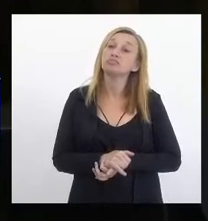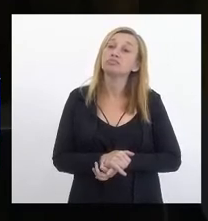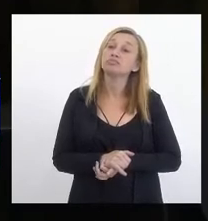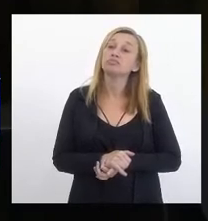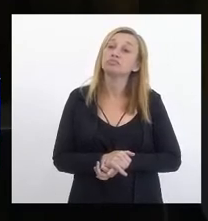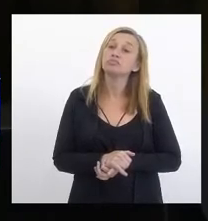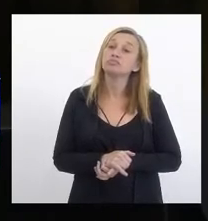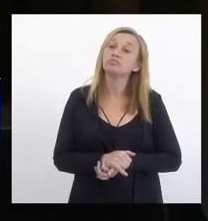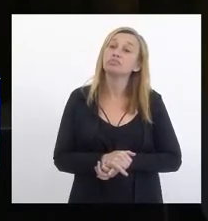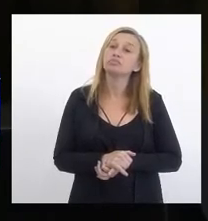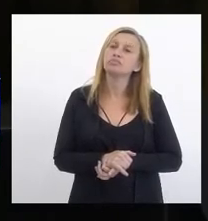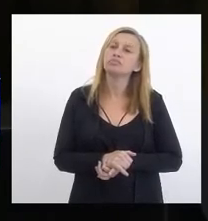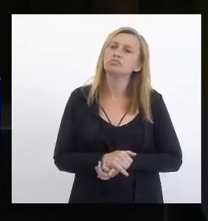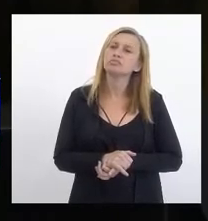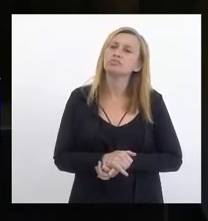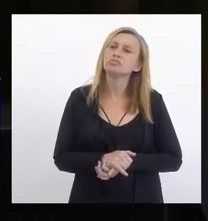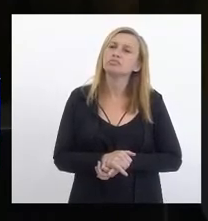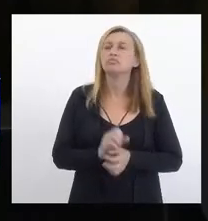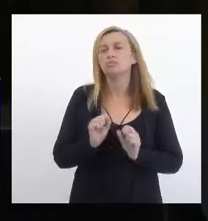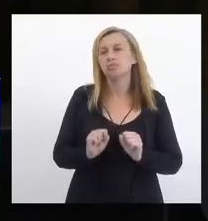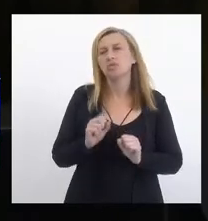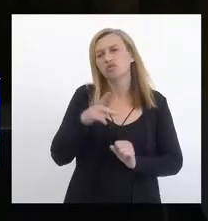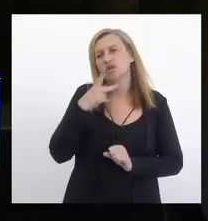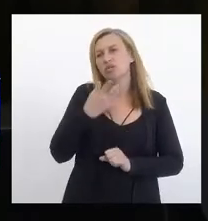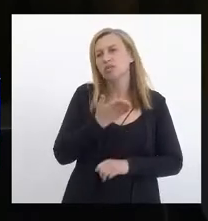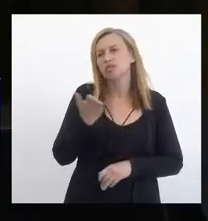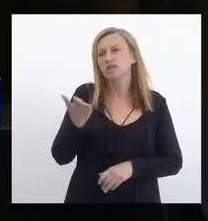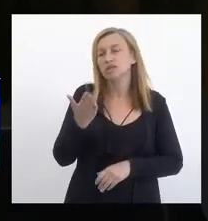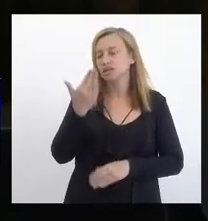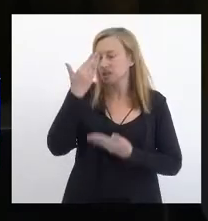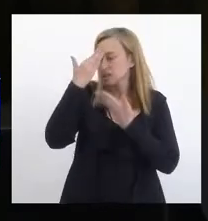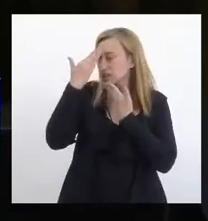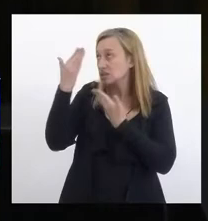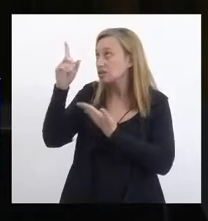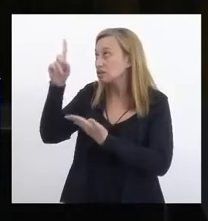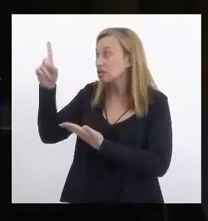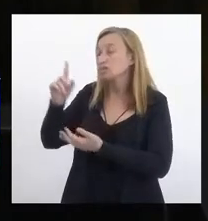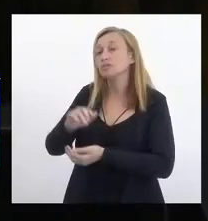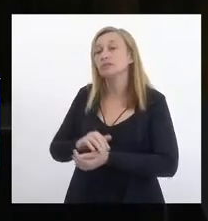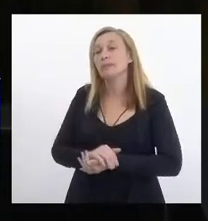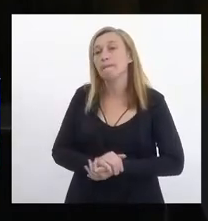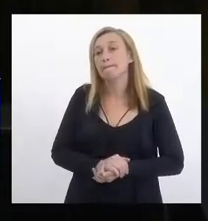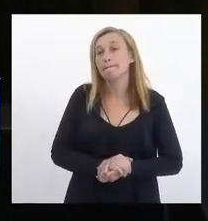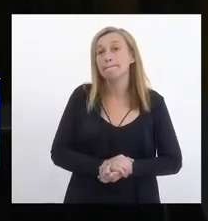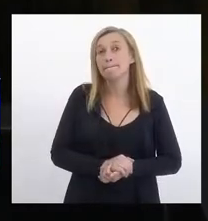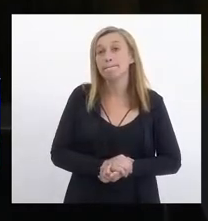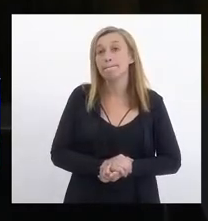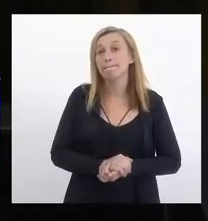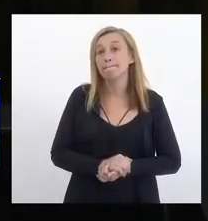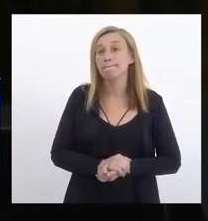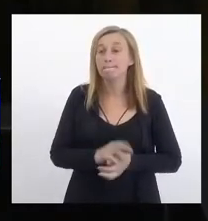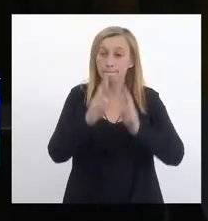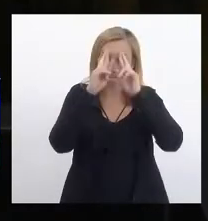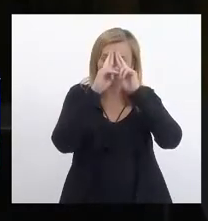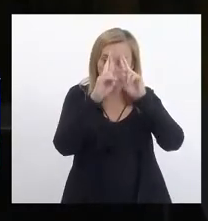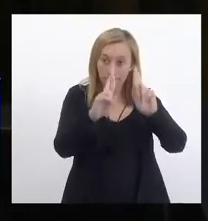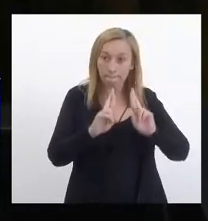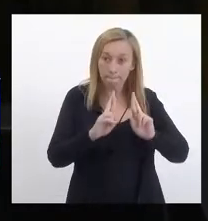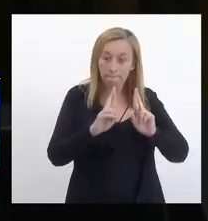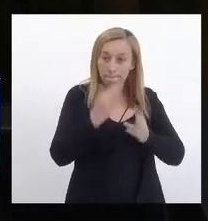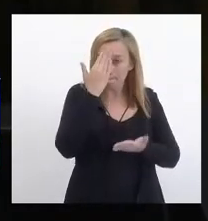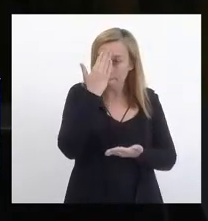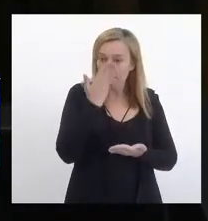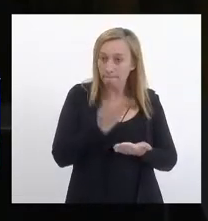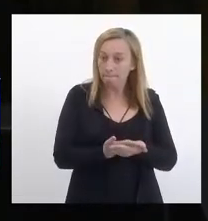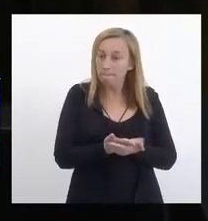E eu posso dizer para vocês que, graças a Deus, talvez o respeito e a confiança